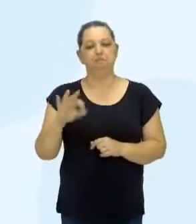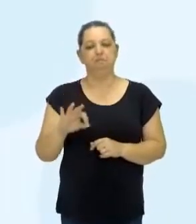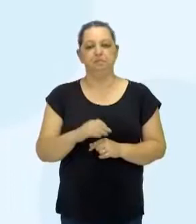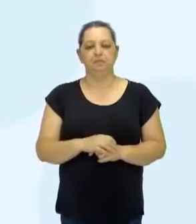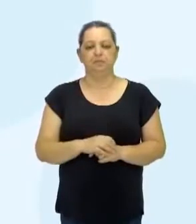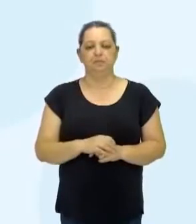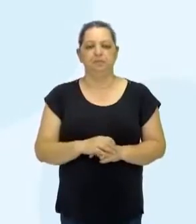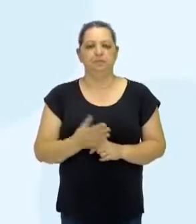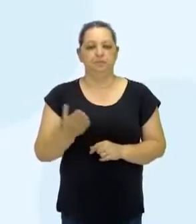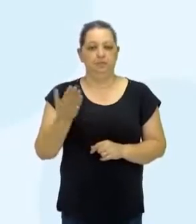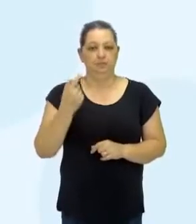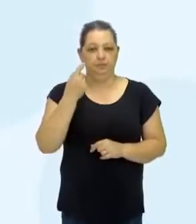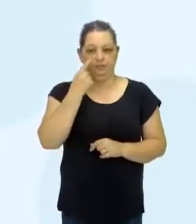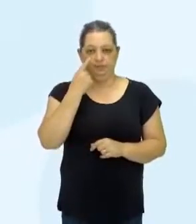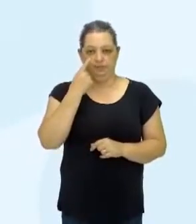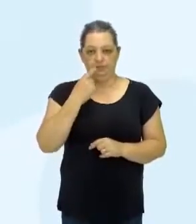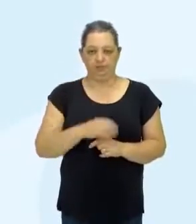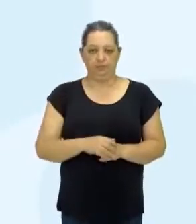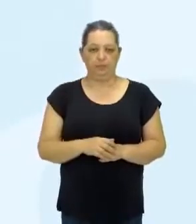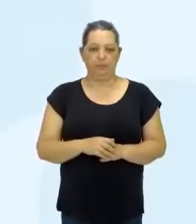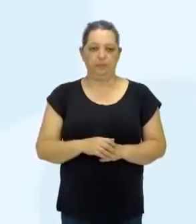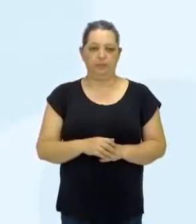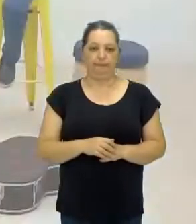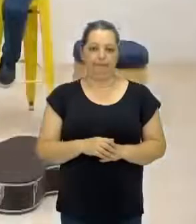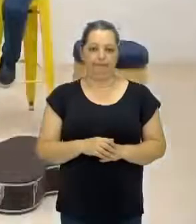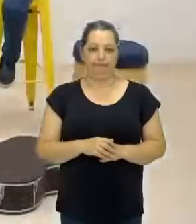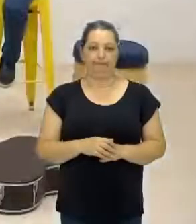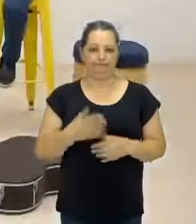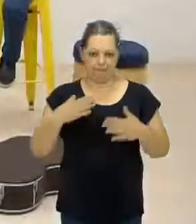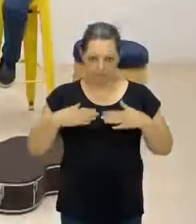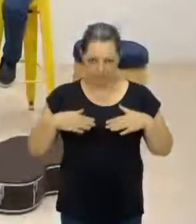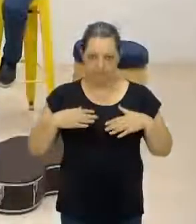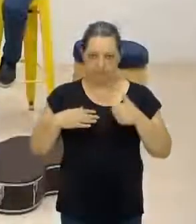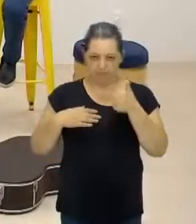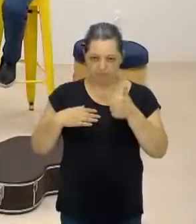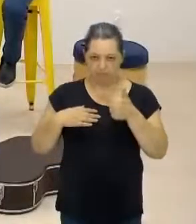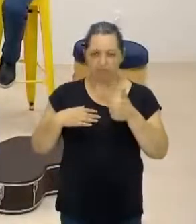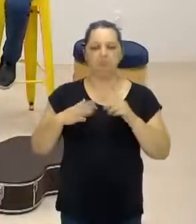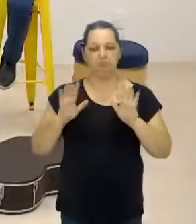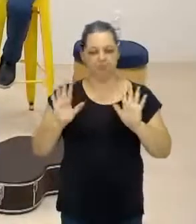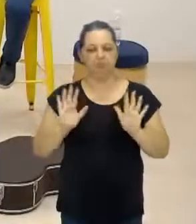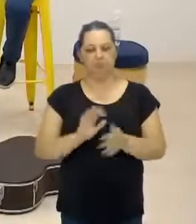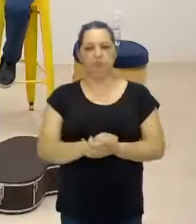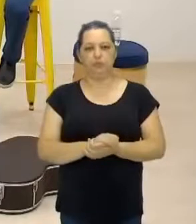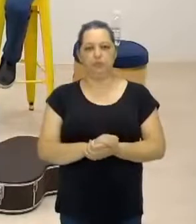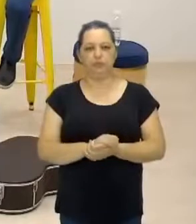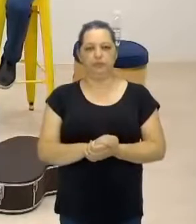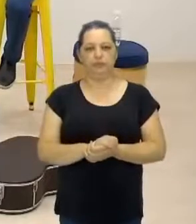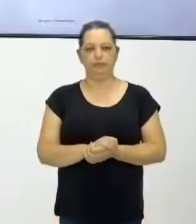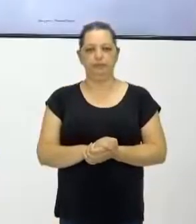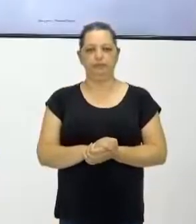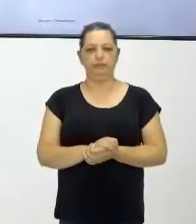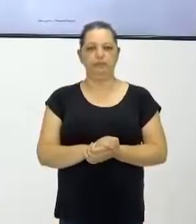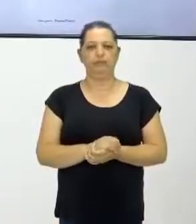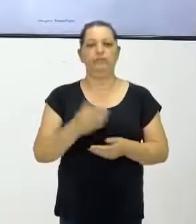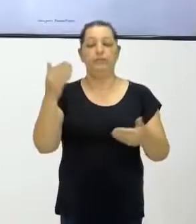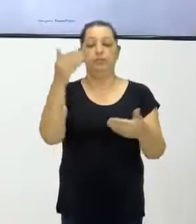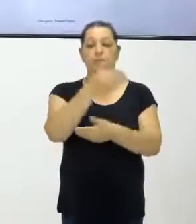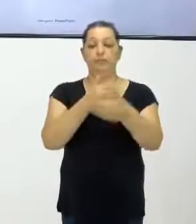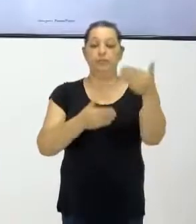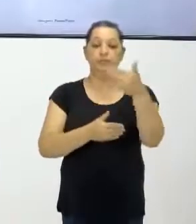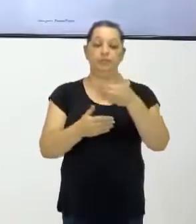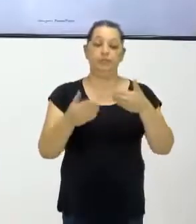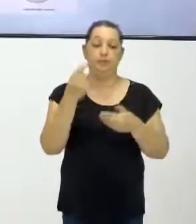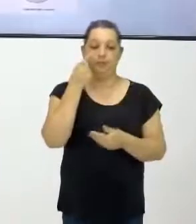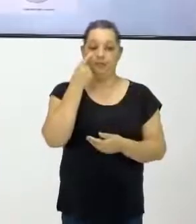Certo. Vamos que lá, vamos que vamos aí. Tranquilo, Joelson? Tô tranquilo. De boazinho, tranquilo. Passa o pessoal, nosso